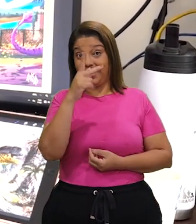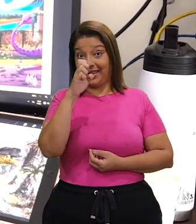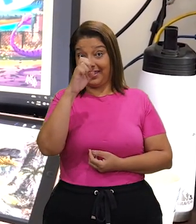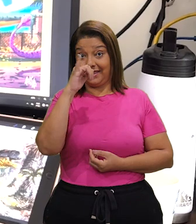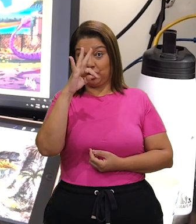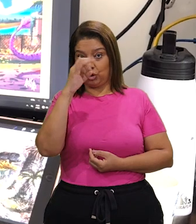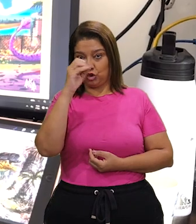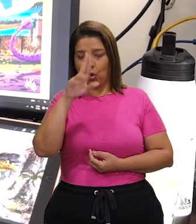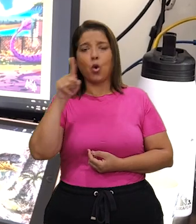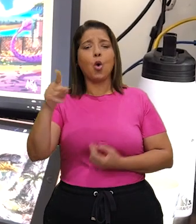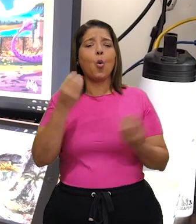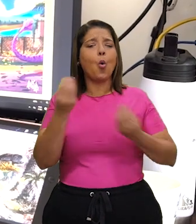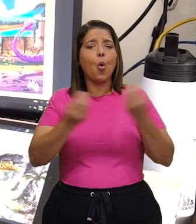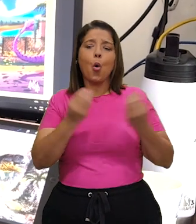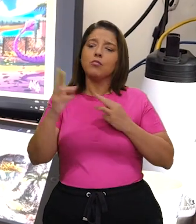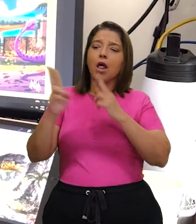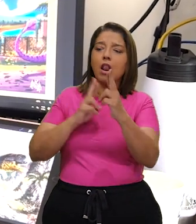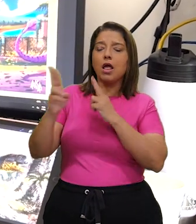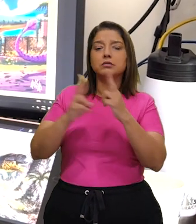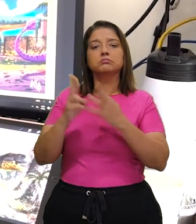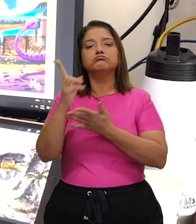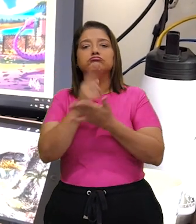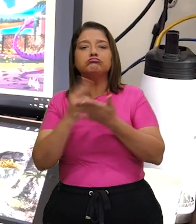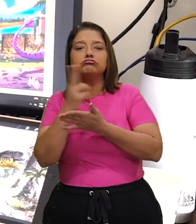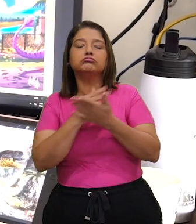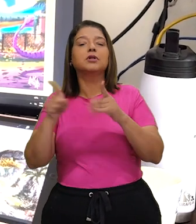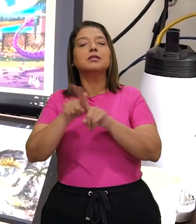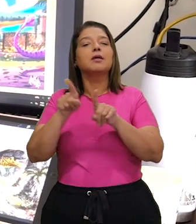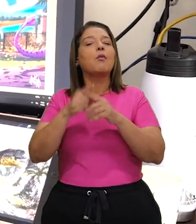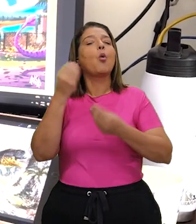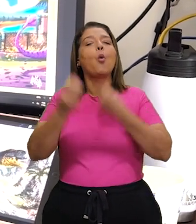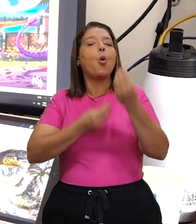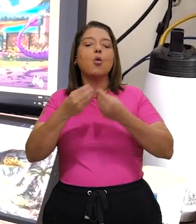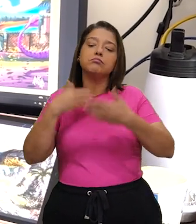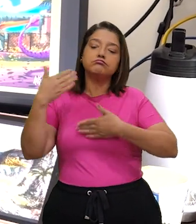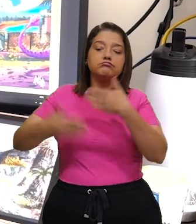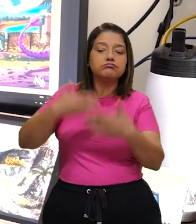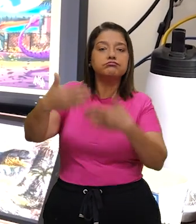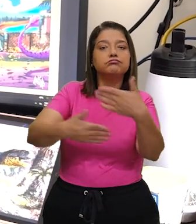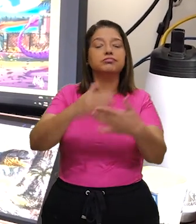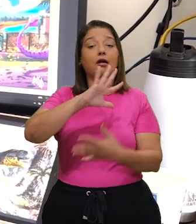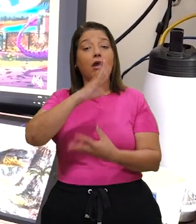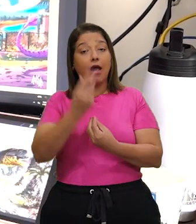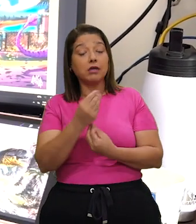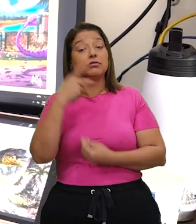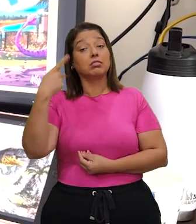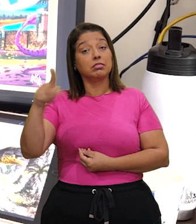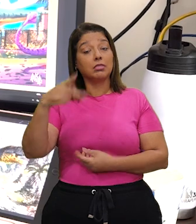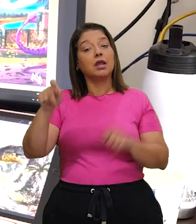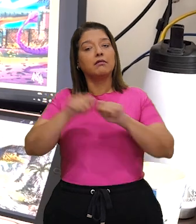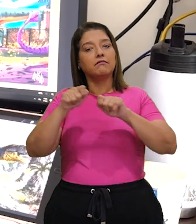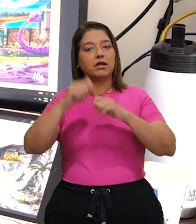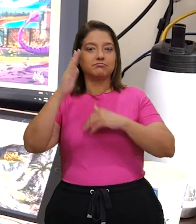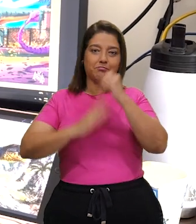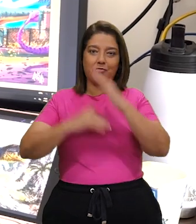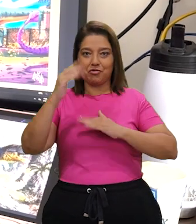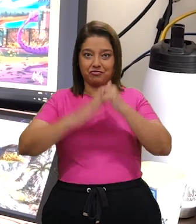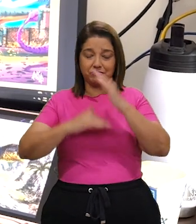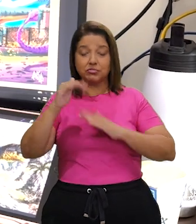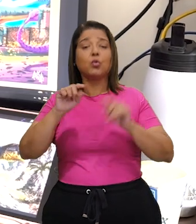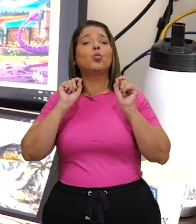desenho e vai apresentar també bem seus processos artísticos que ele desenvolve com a paleoarte que consiste